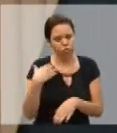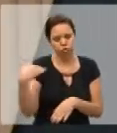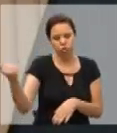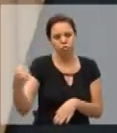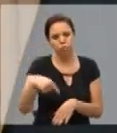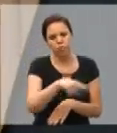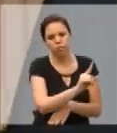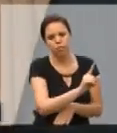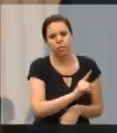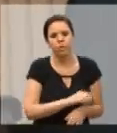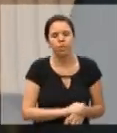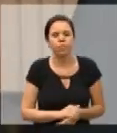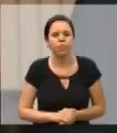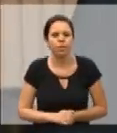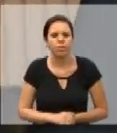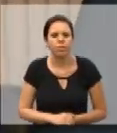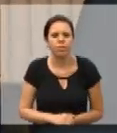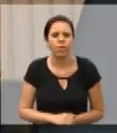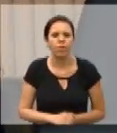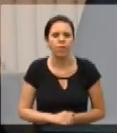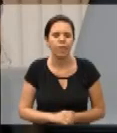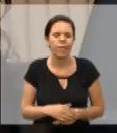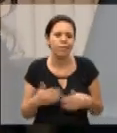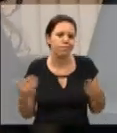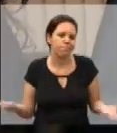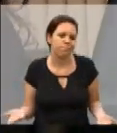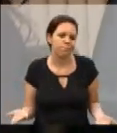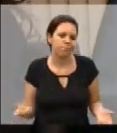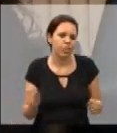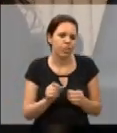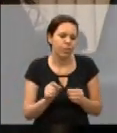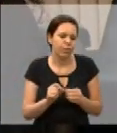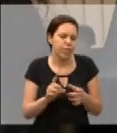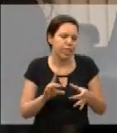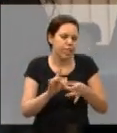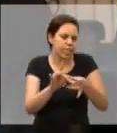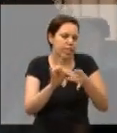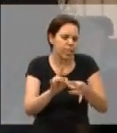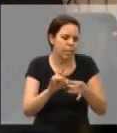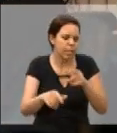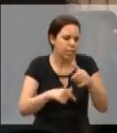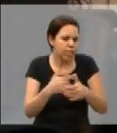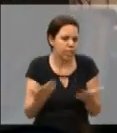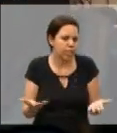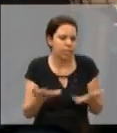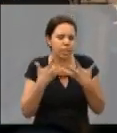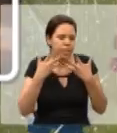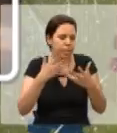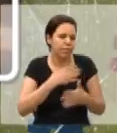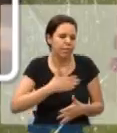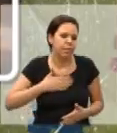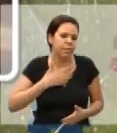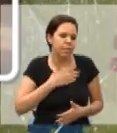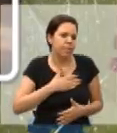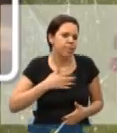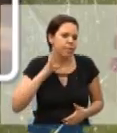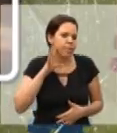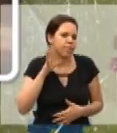chamou. E então a gente daí fez essa parceria e está sendo maravilhoso,